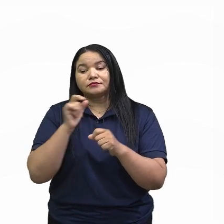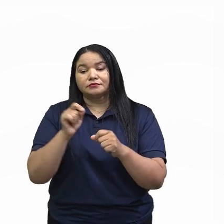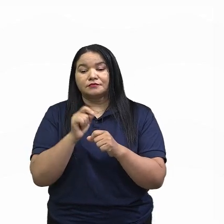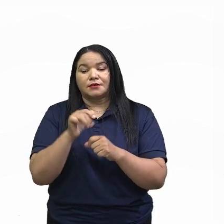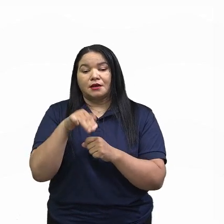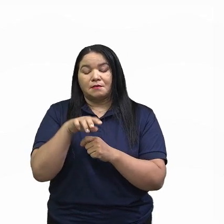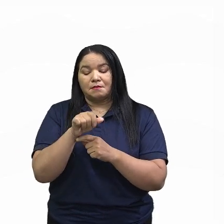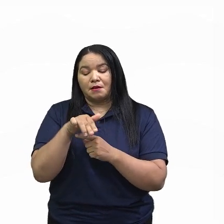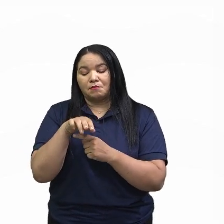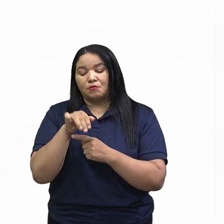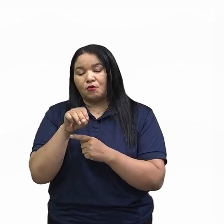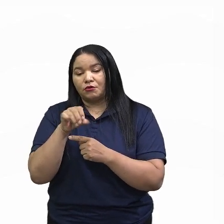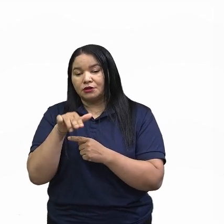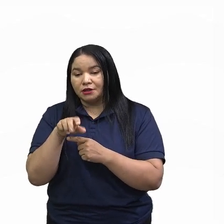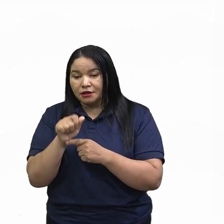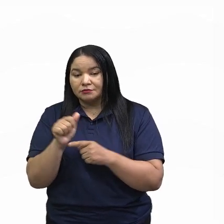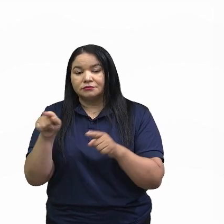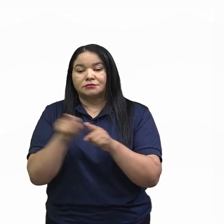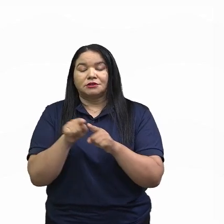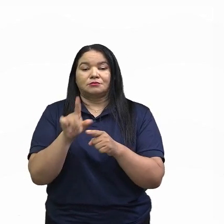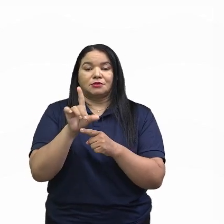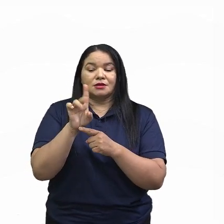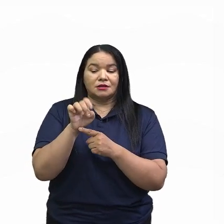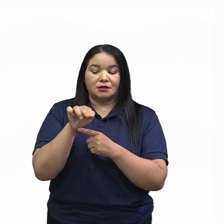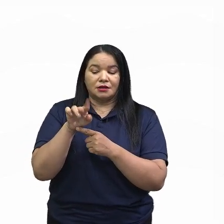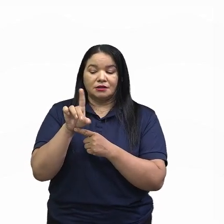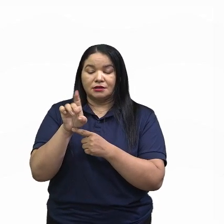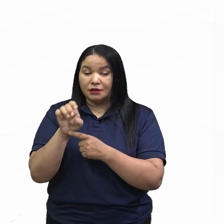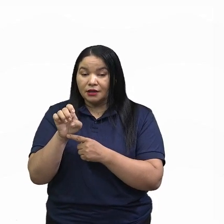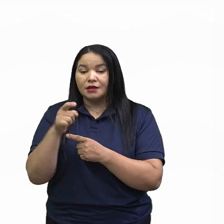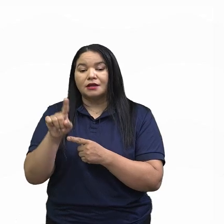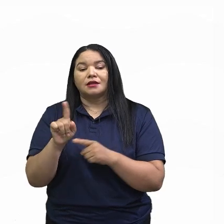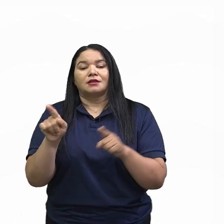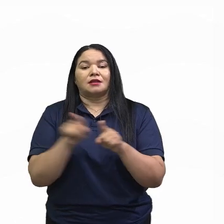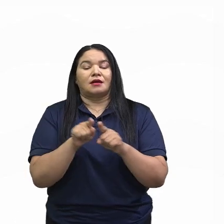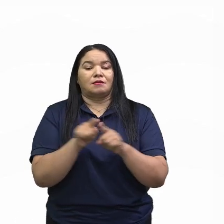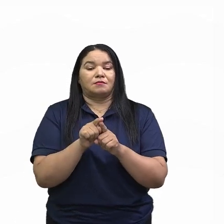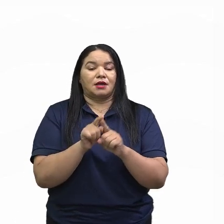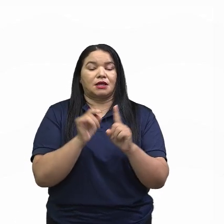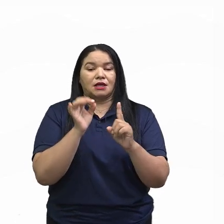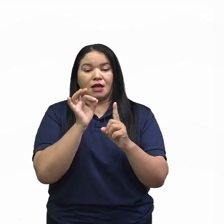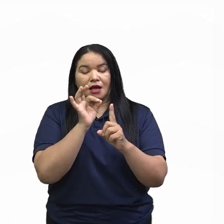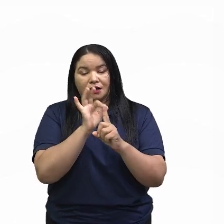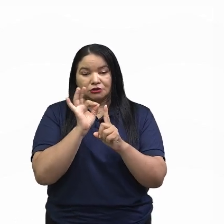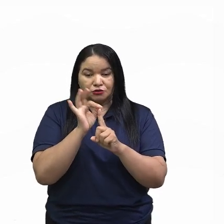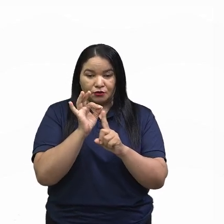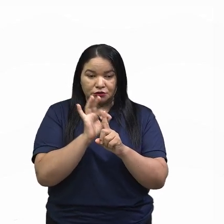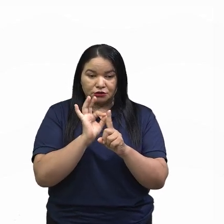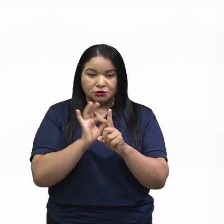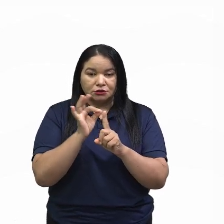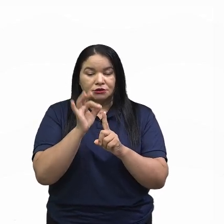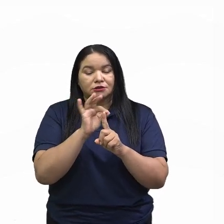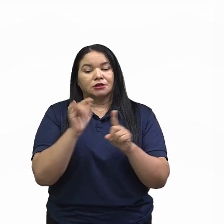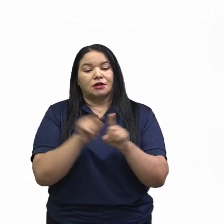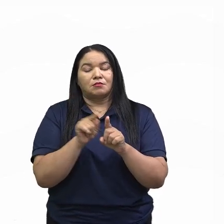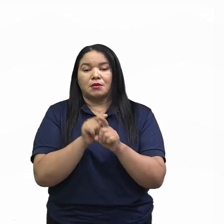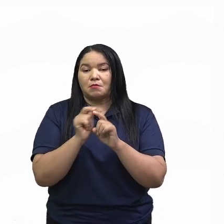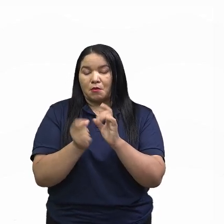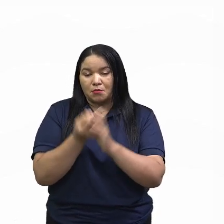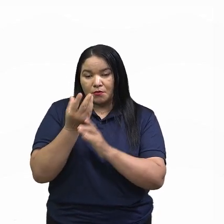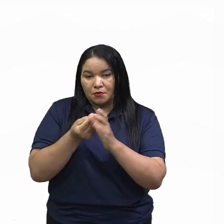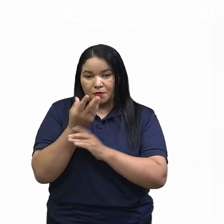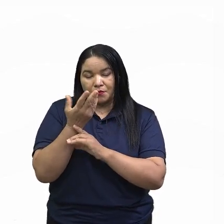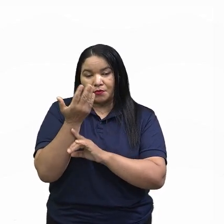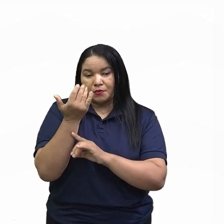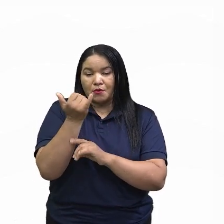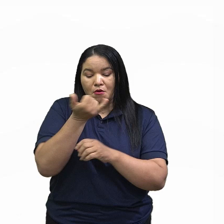mamona, o dendê e a soja, e outros produtos aí que podem produzir óleo para a produção